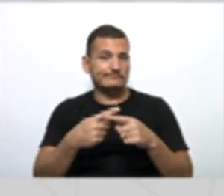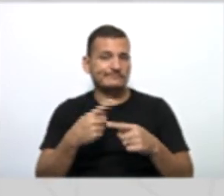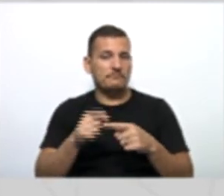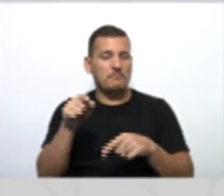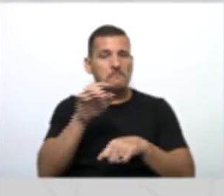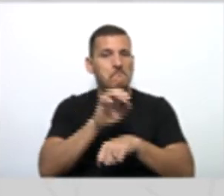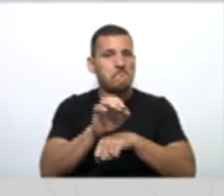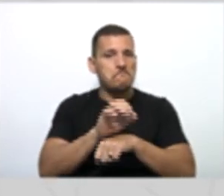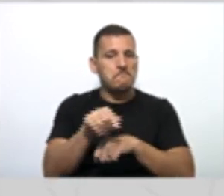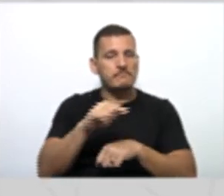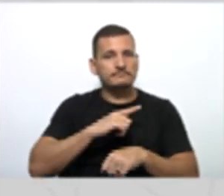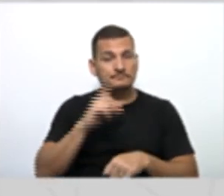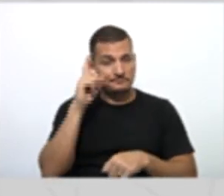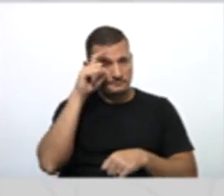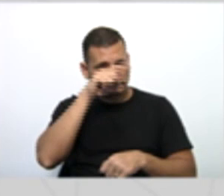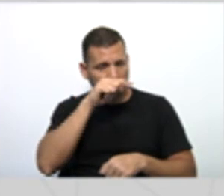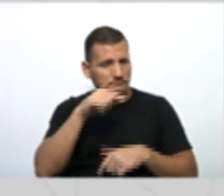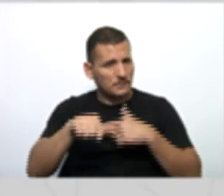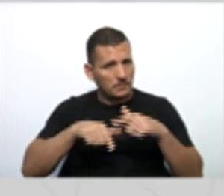em desenvolver o trabalho?